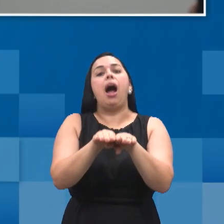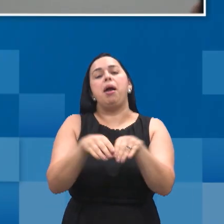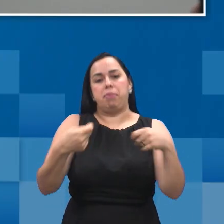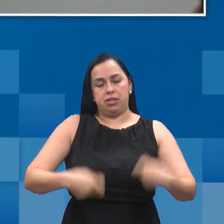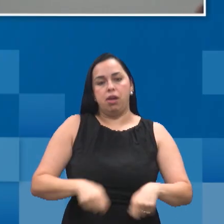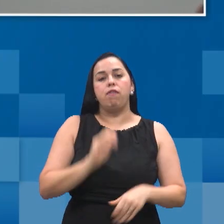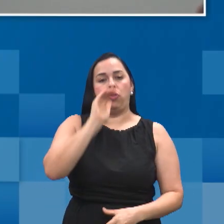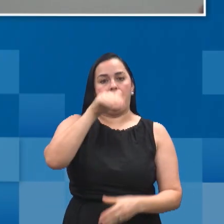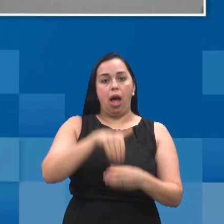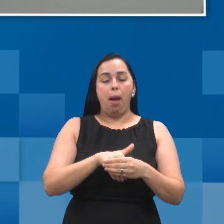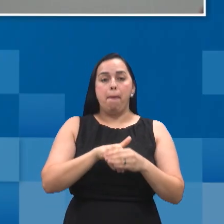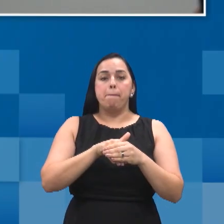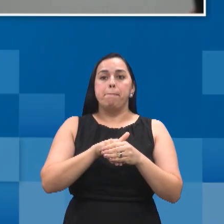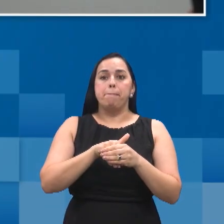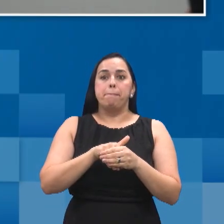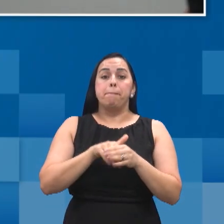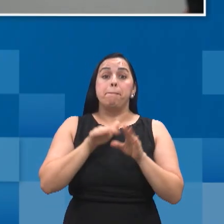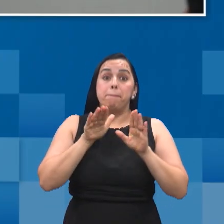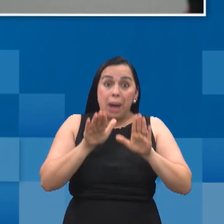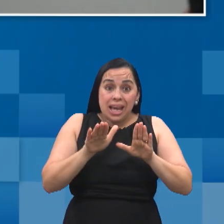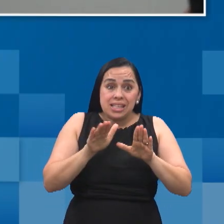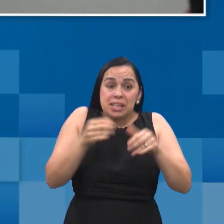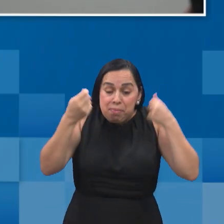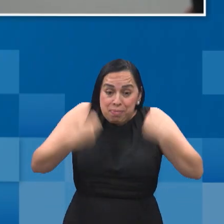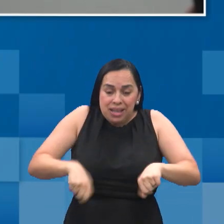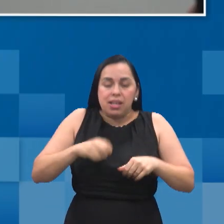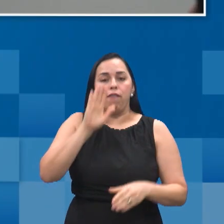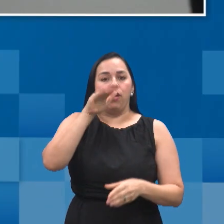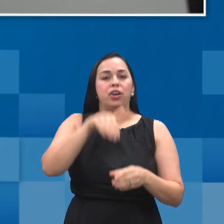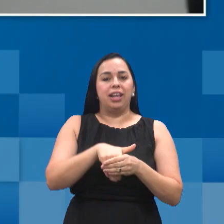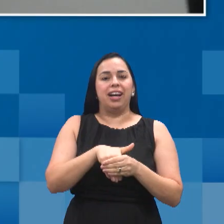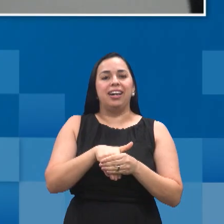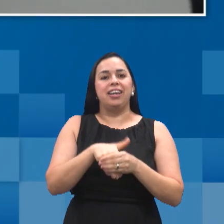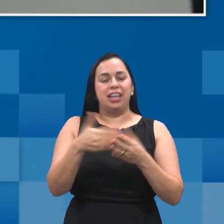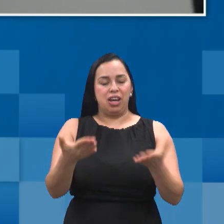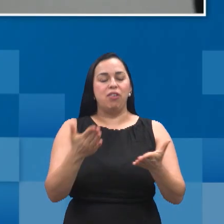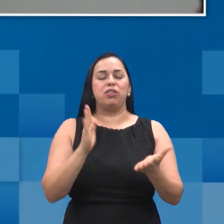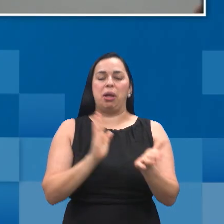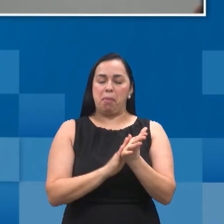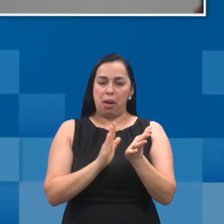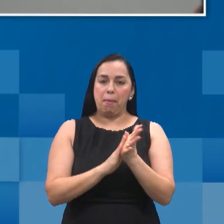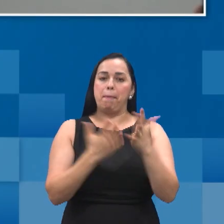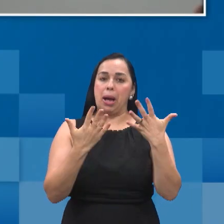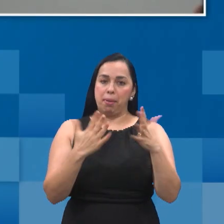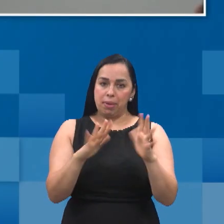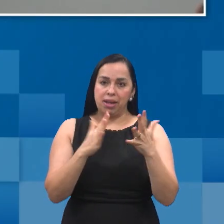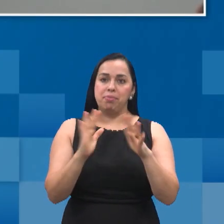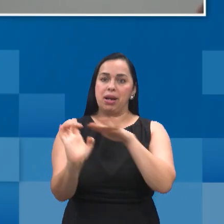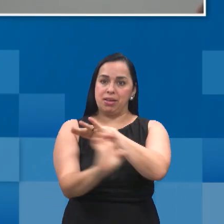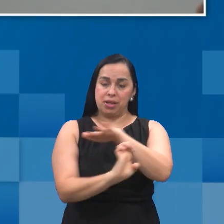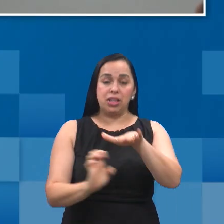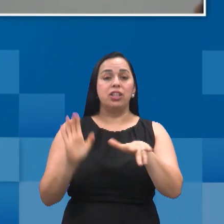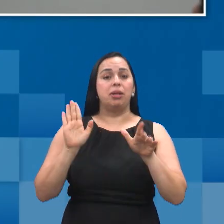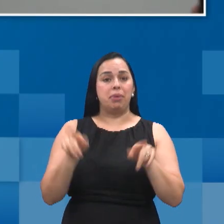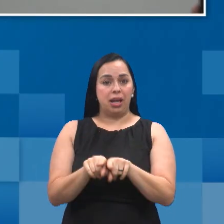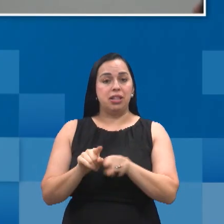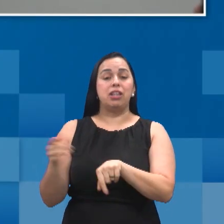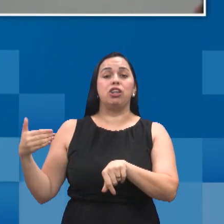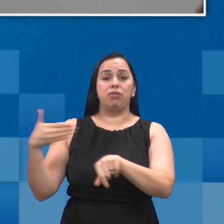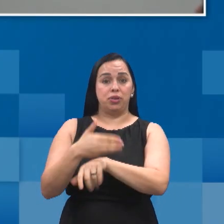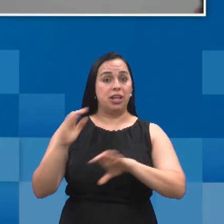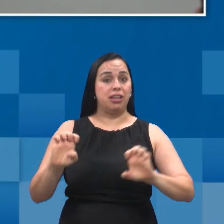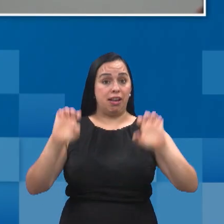Mas se eu votar, teria o prazer de votar pelo empreendimento, pela festa, que eu já tive presente no Mr. Mu, que eu